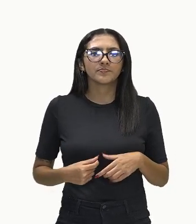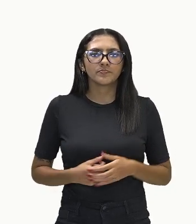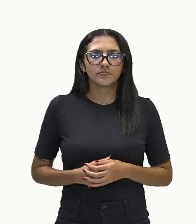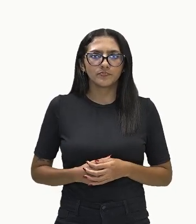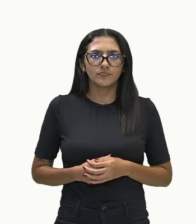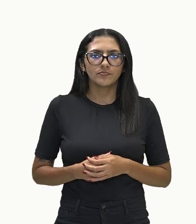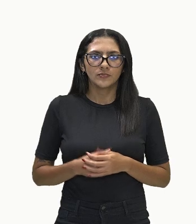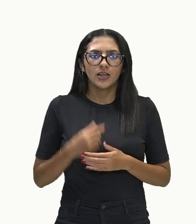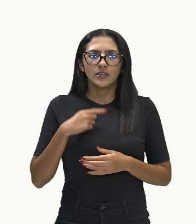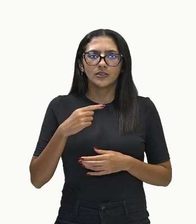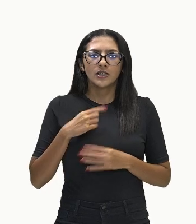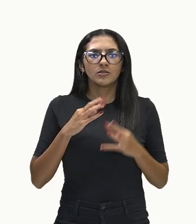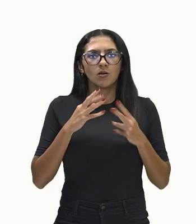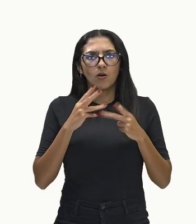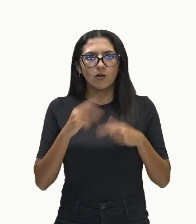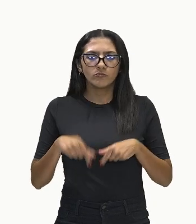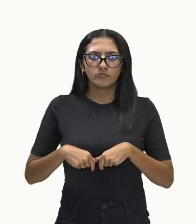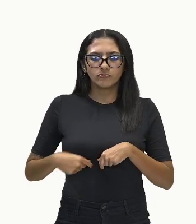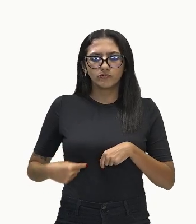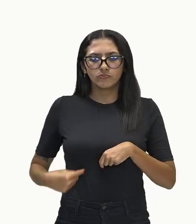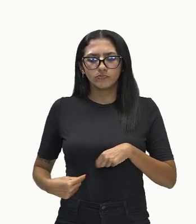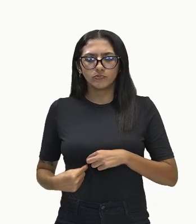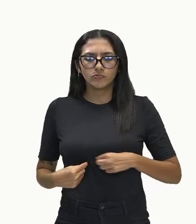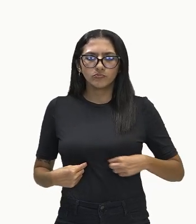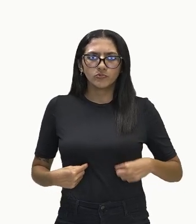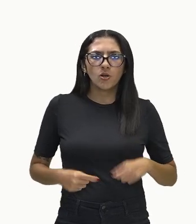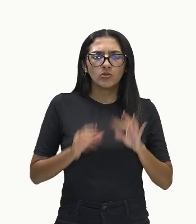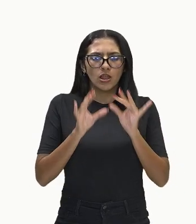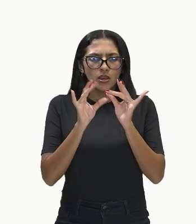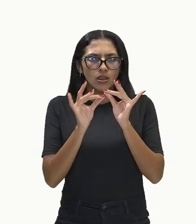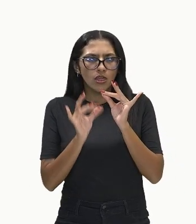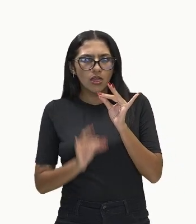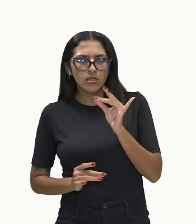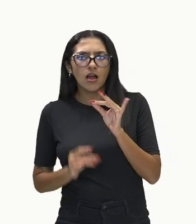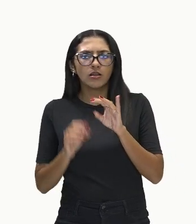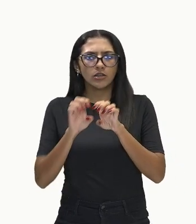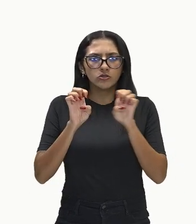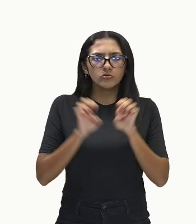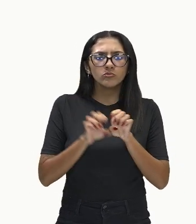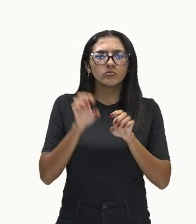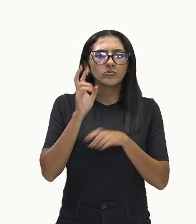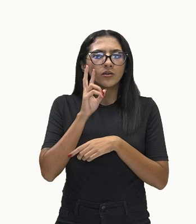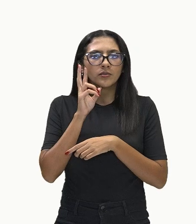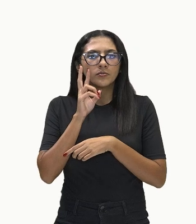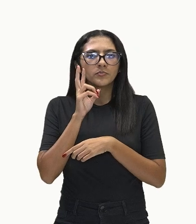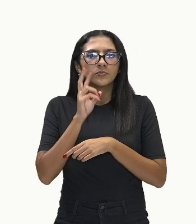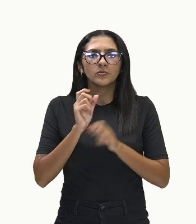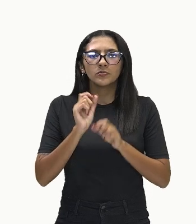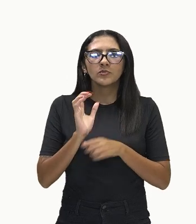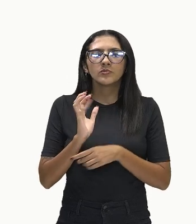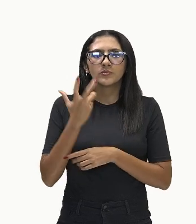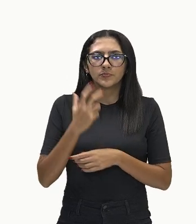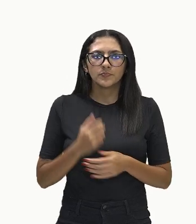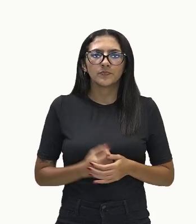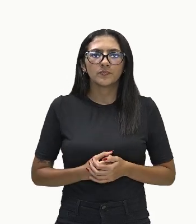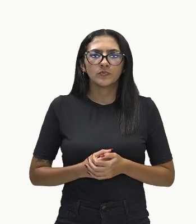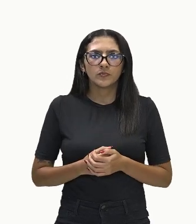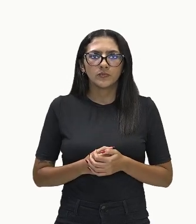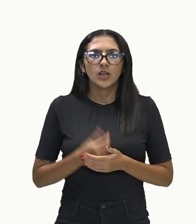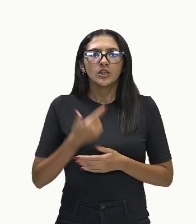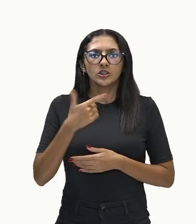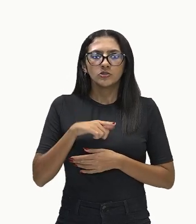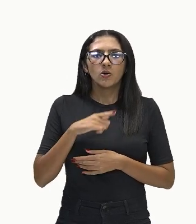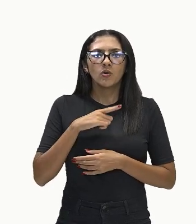estômago, pegando o duodeno para entrar no intestino delgado, vai ter o quê, professora? A absorção